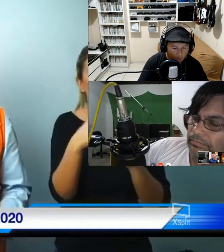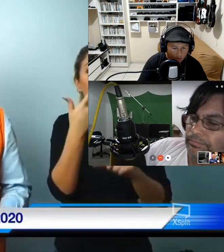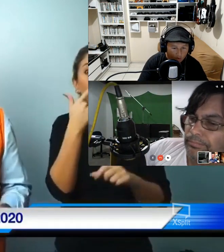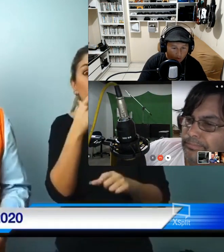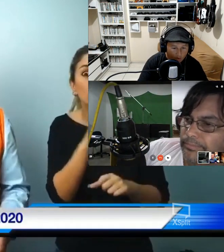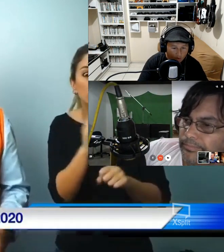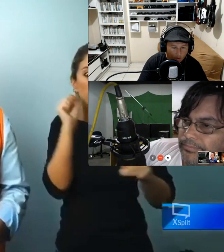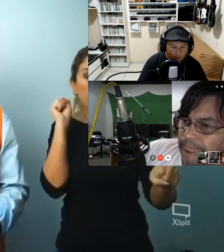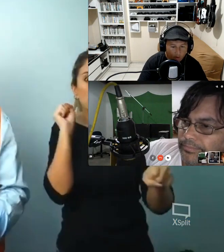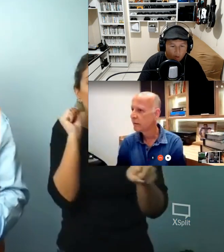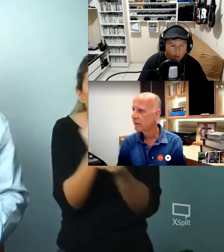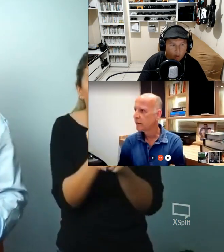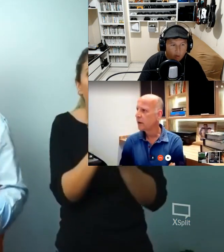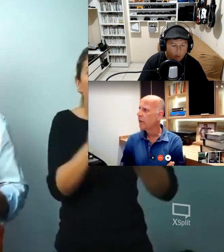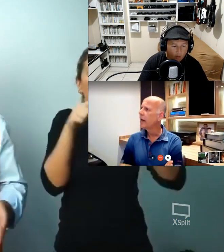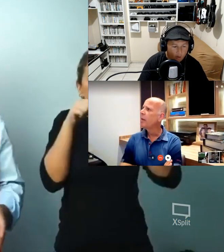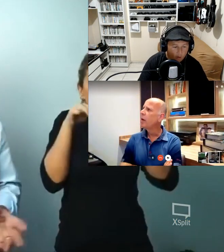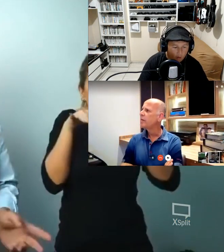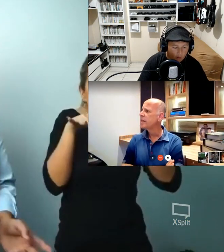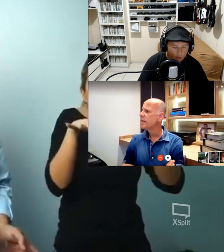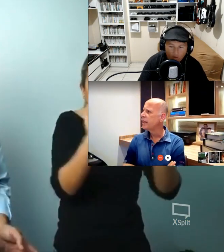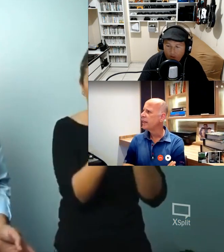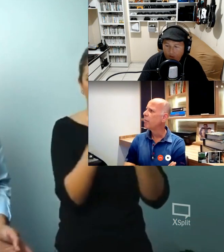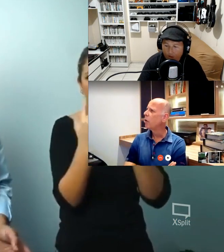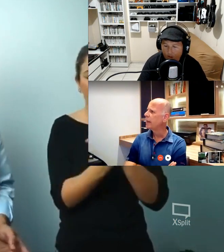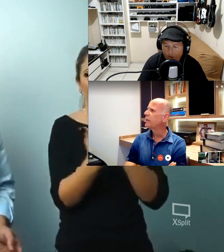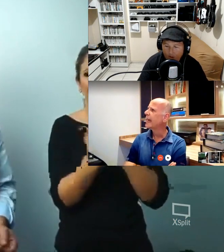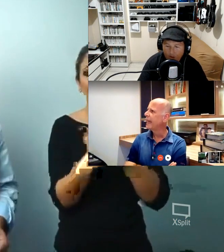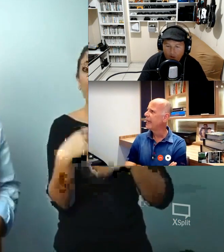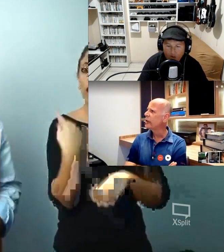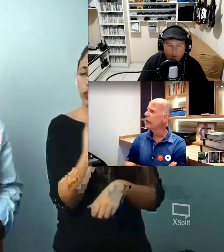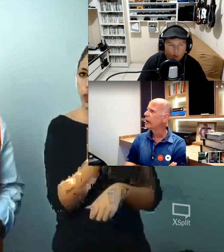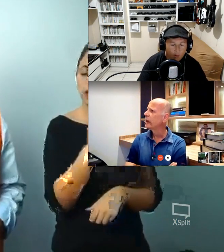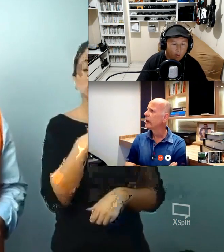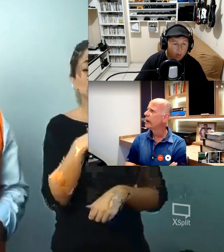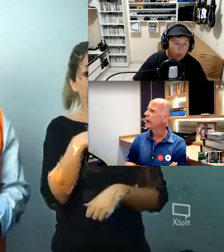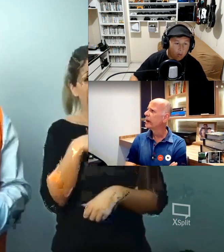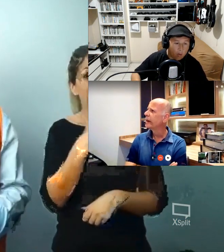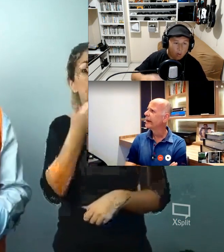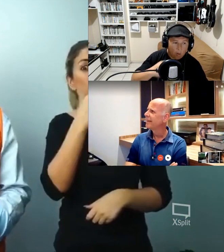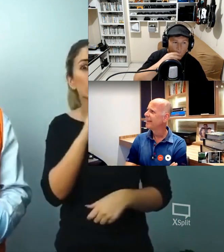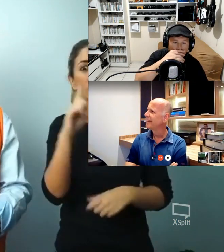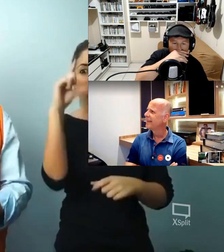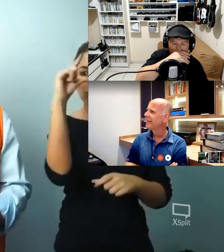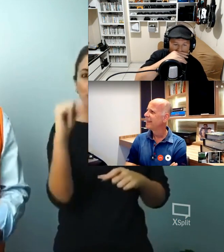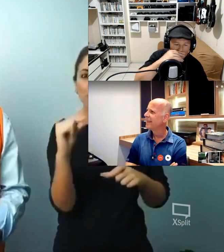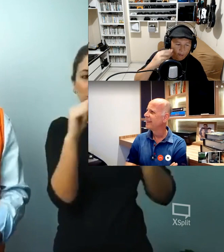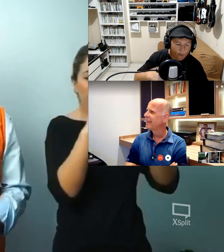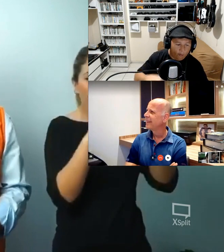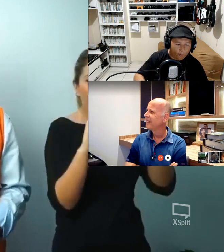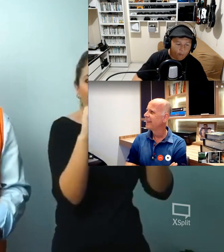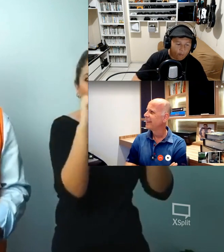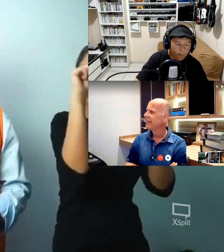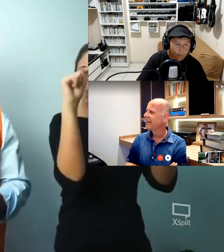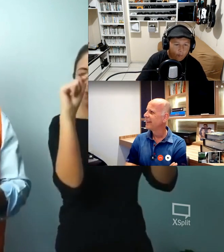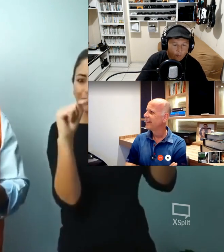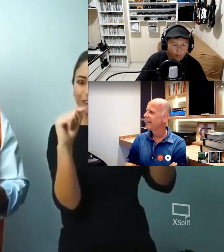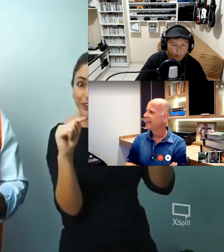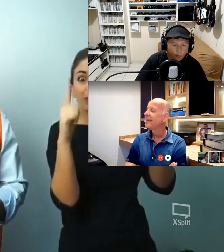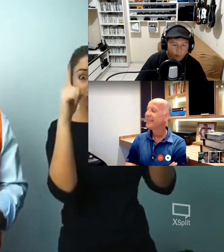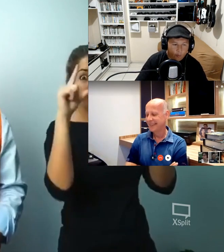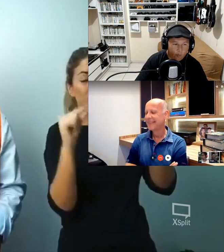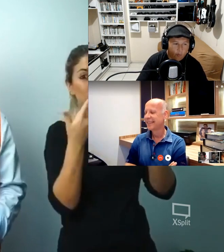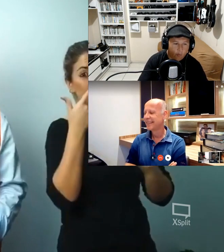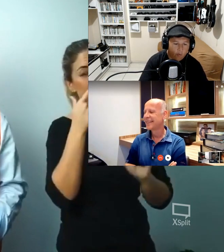da propagação em massa. E algum resultado nós já colhemos, os casos suspeitos não cresceram, diminuíram. Portanto, vamos